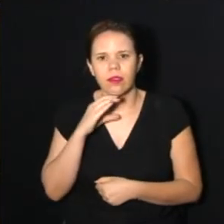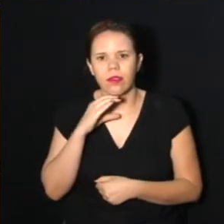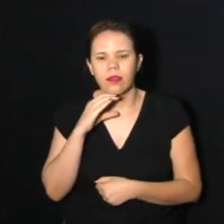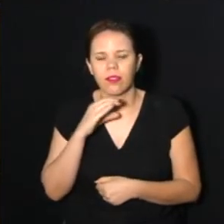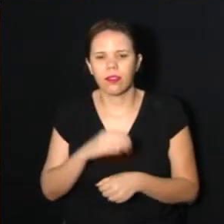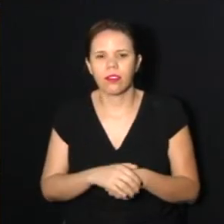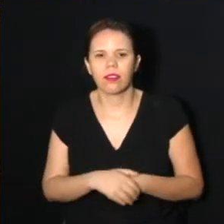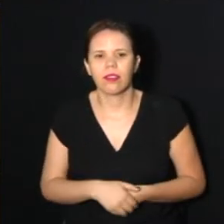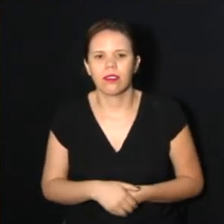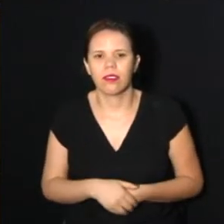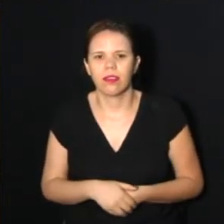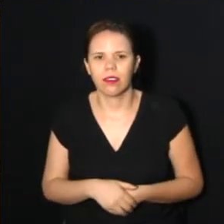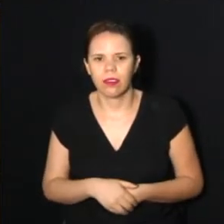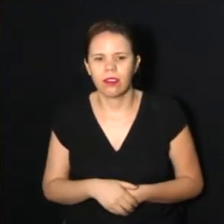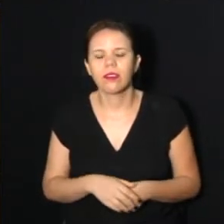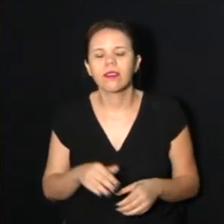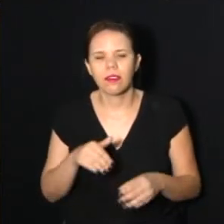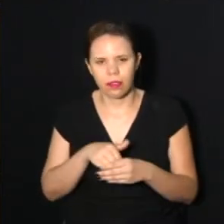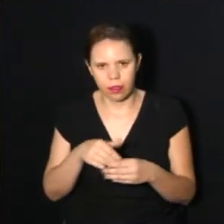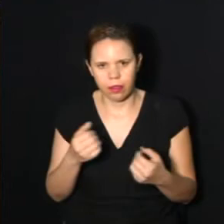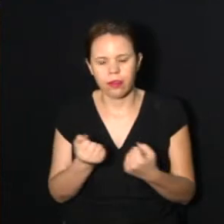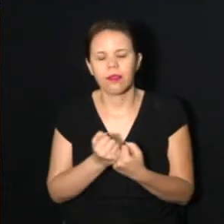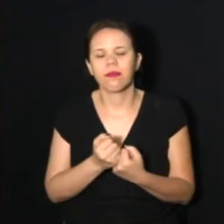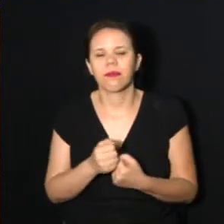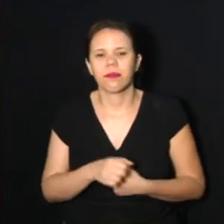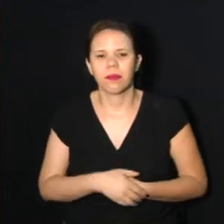Carlão do PT. Eu acompanho, senhor presidente.